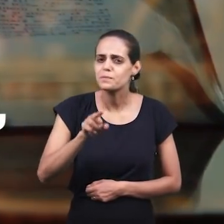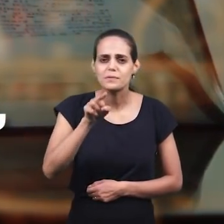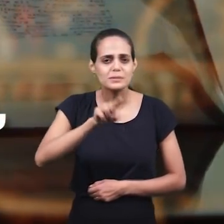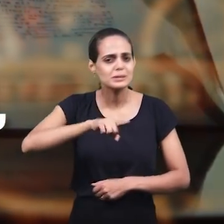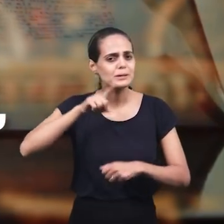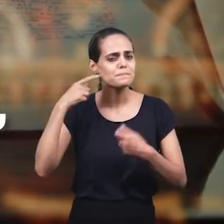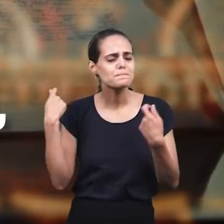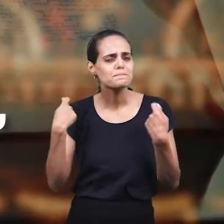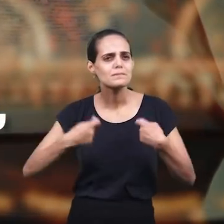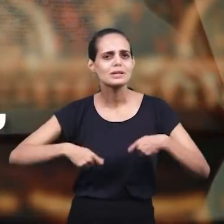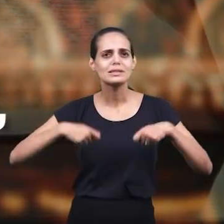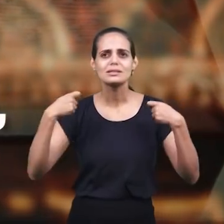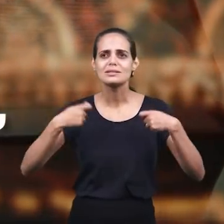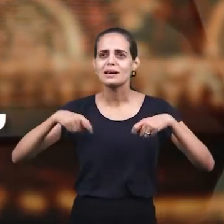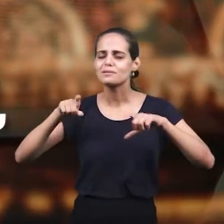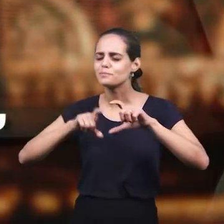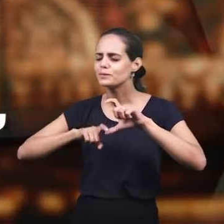Sempre que